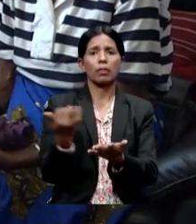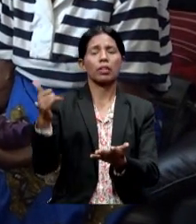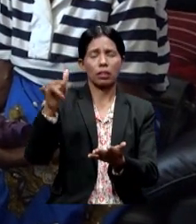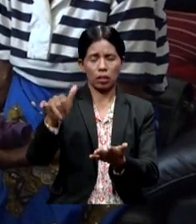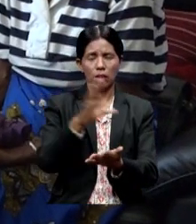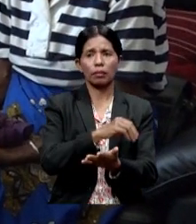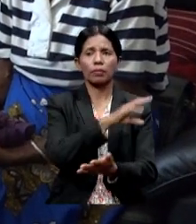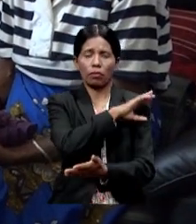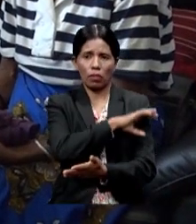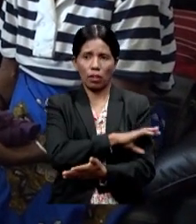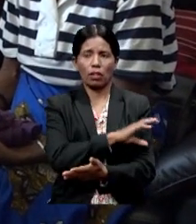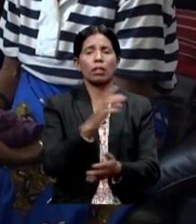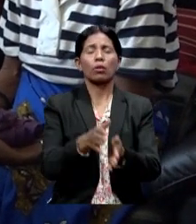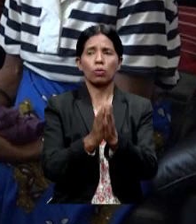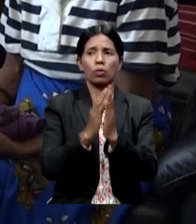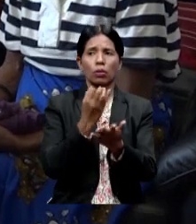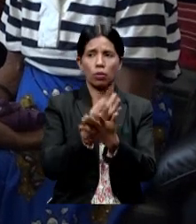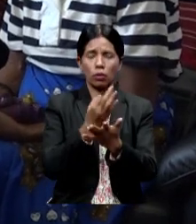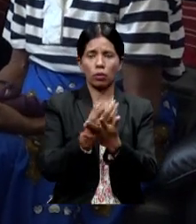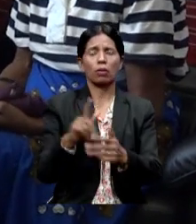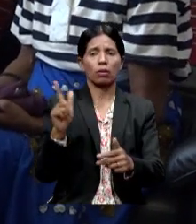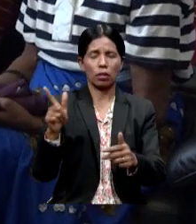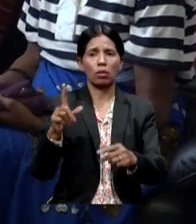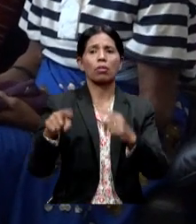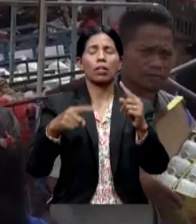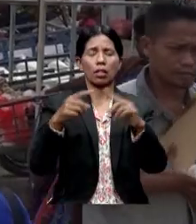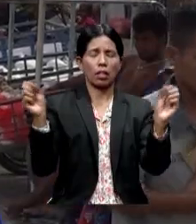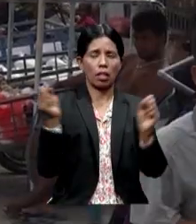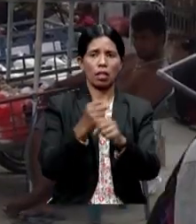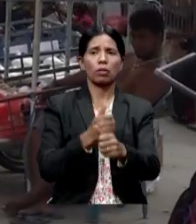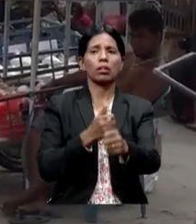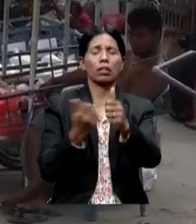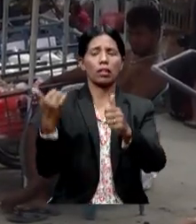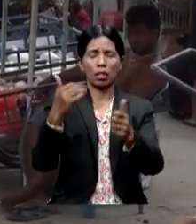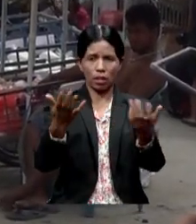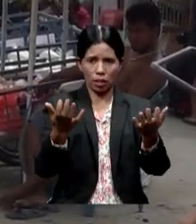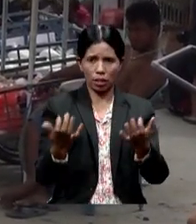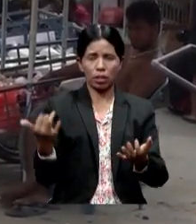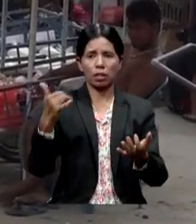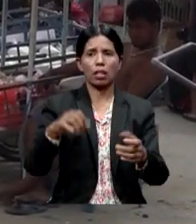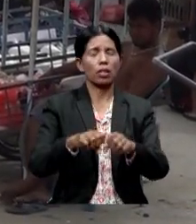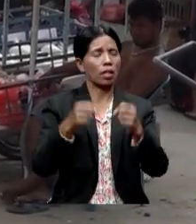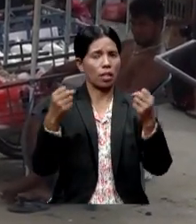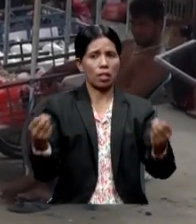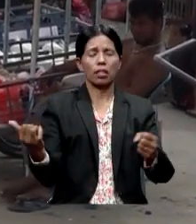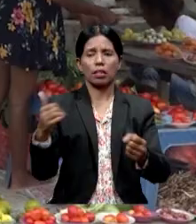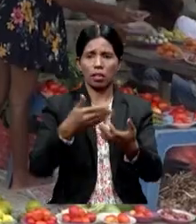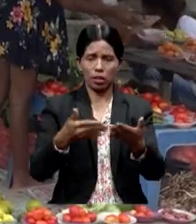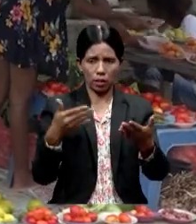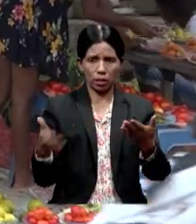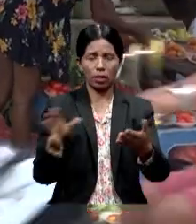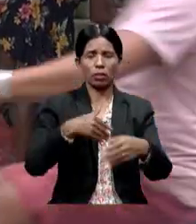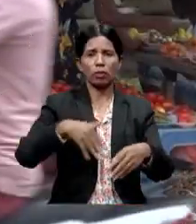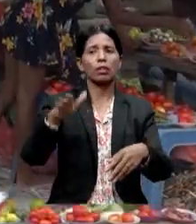guarda segurança cira sempre justo ouçam a ameaça, banheira la hala tir sirne a carac, mas cira se estraga vendedor cira nessa sana, no duni